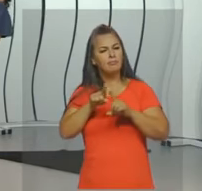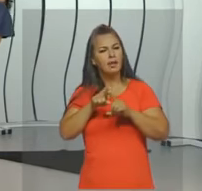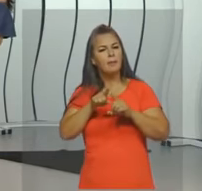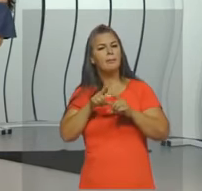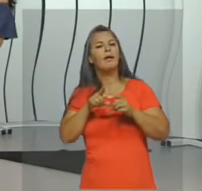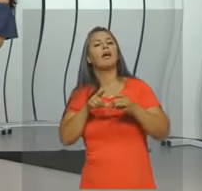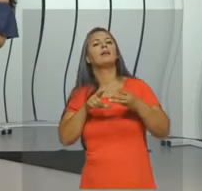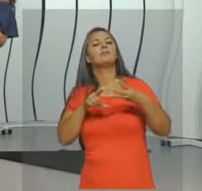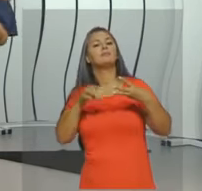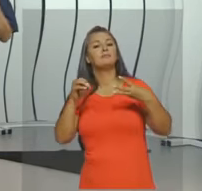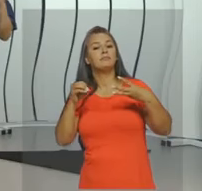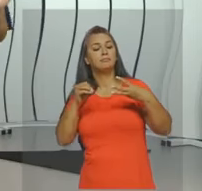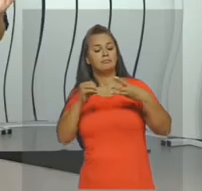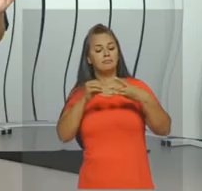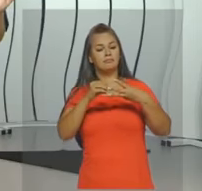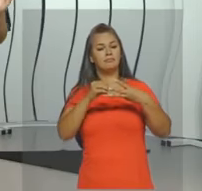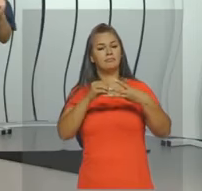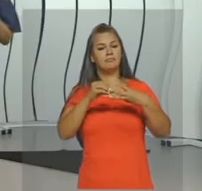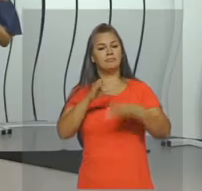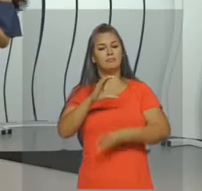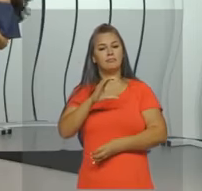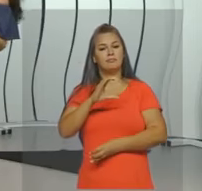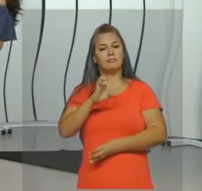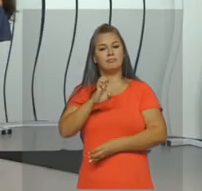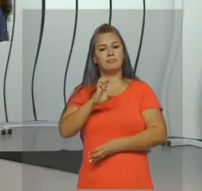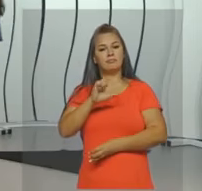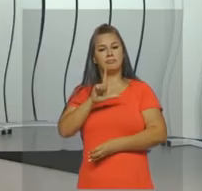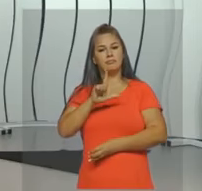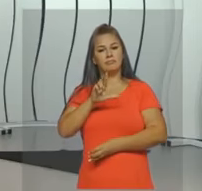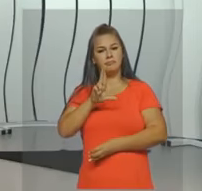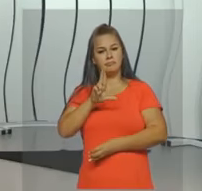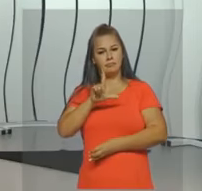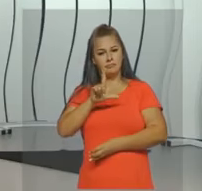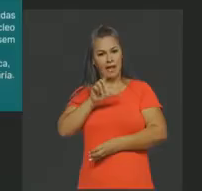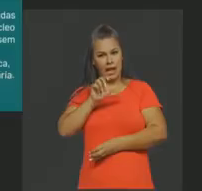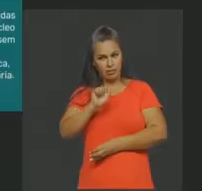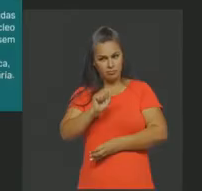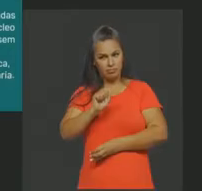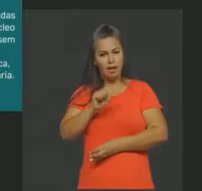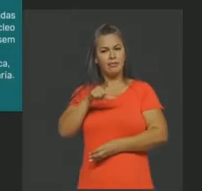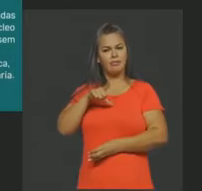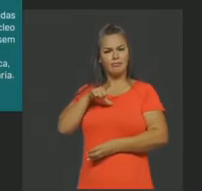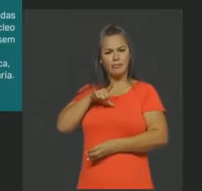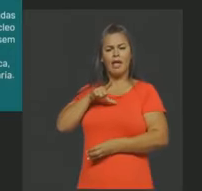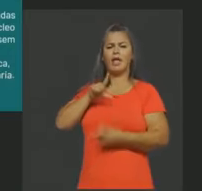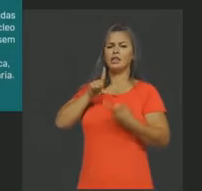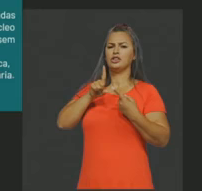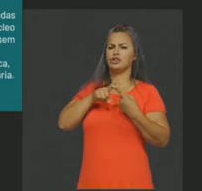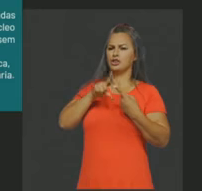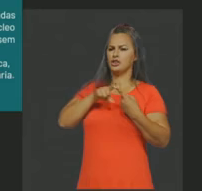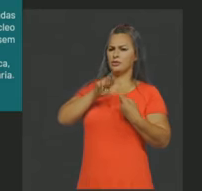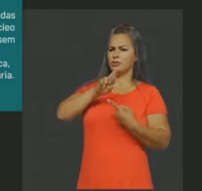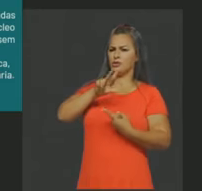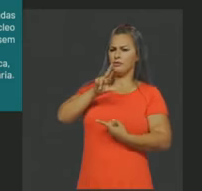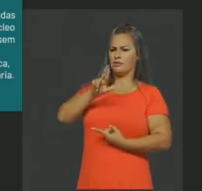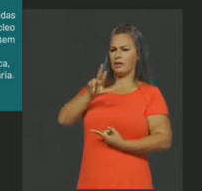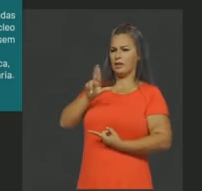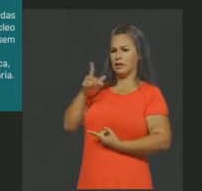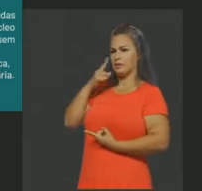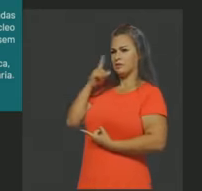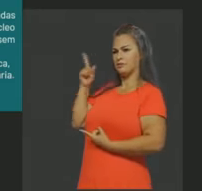nós temos células variadas aqui, olha, eu tenho o tecido estriado esquelético, o